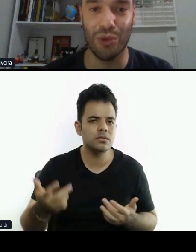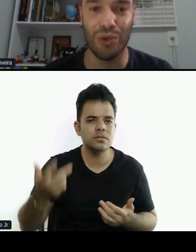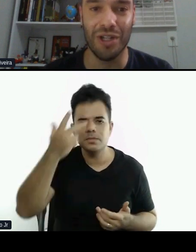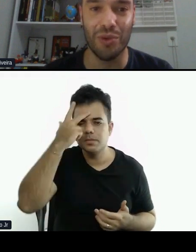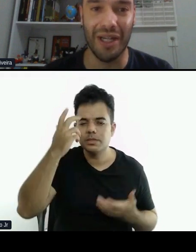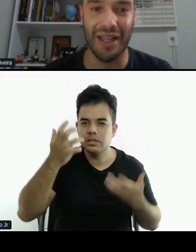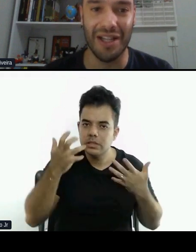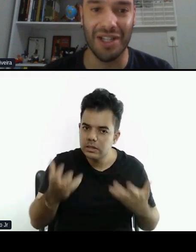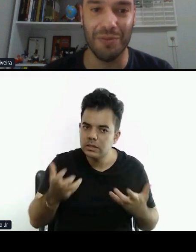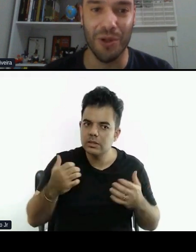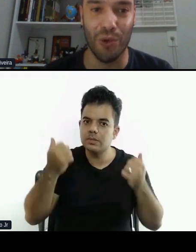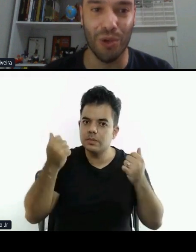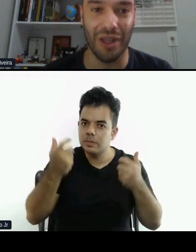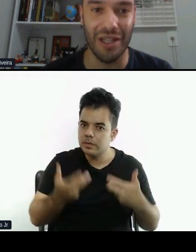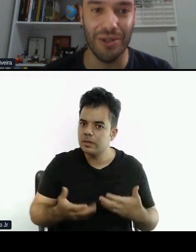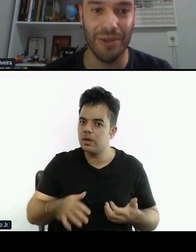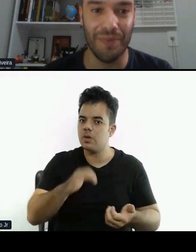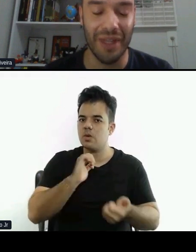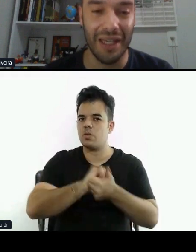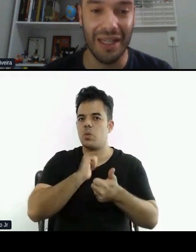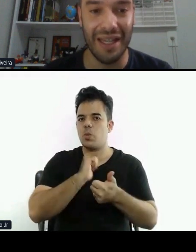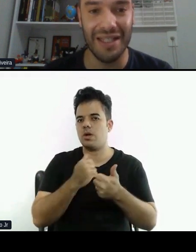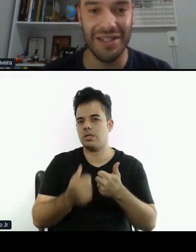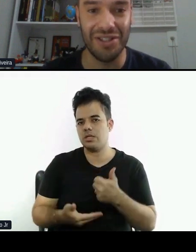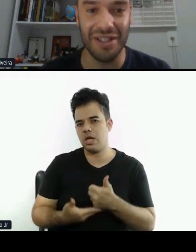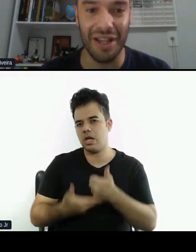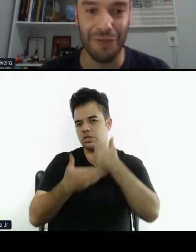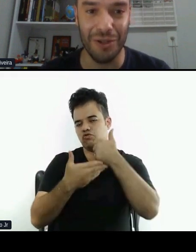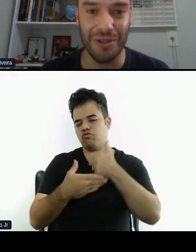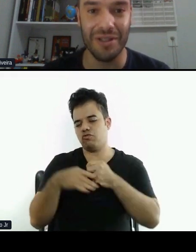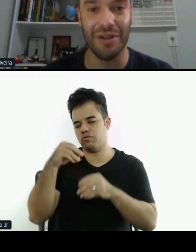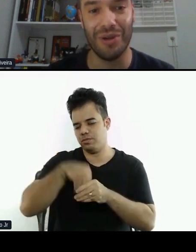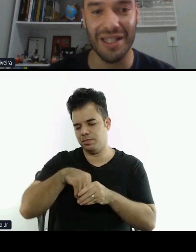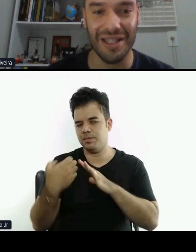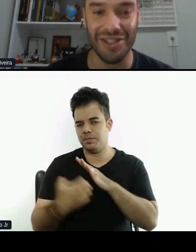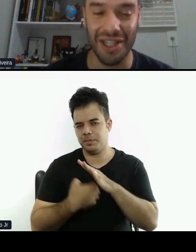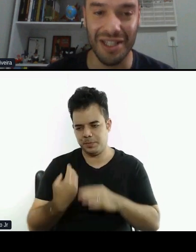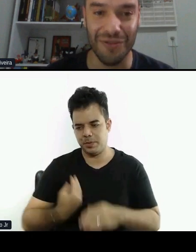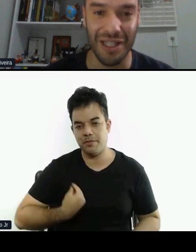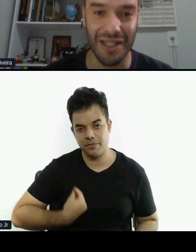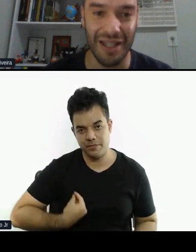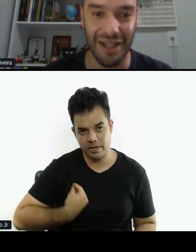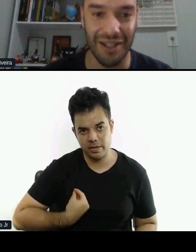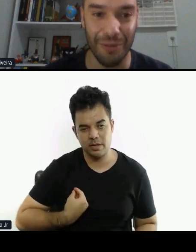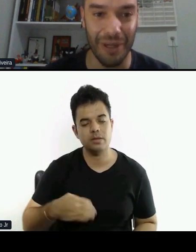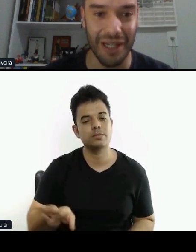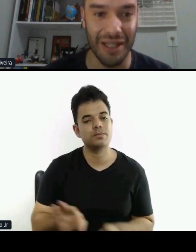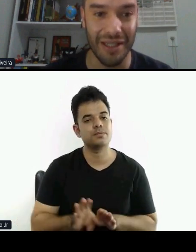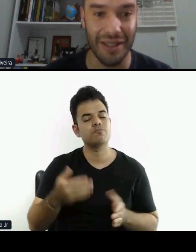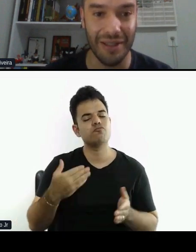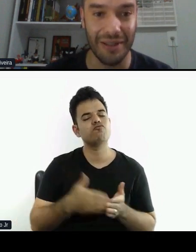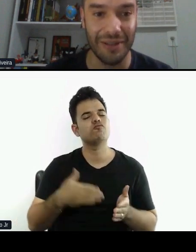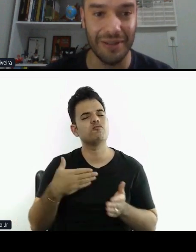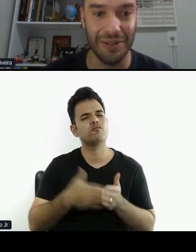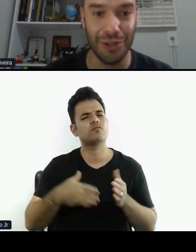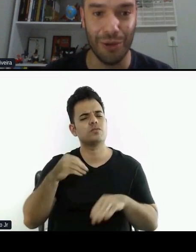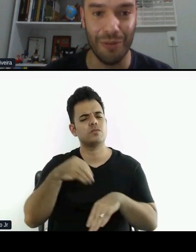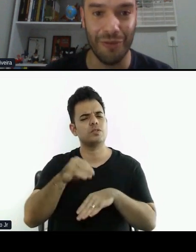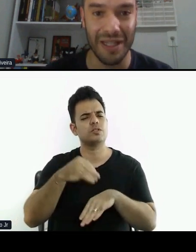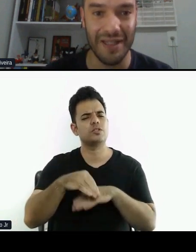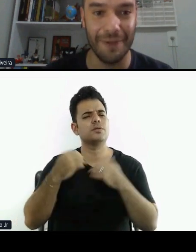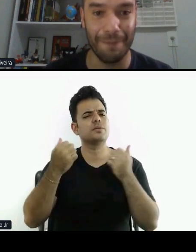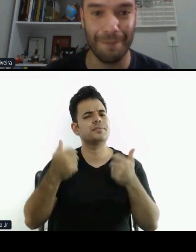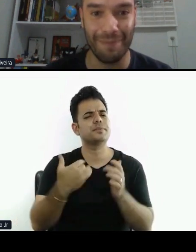trazer a cultura de qualidade ali para o seu contexto e tem esses desafios, quais as dicas que vocês trariam para elas de